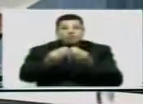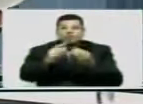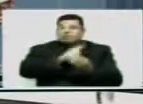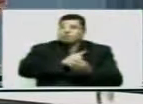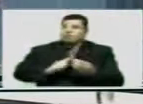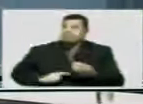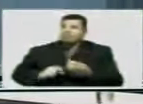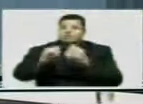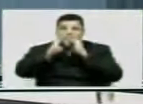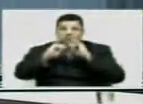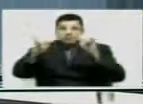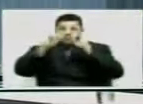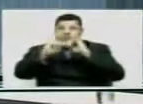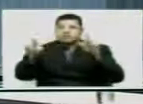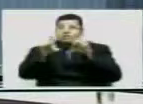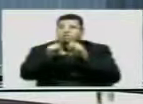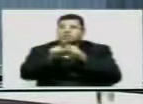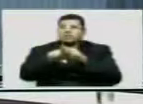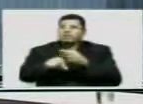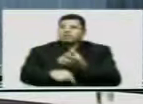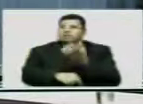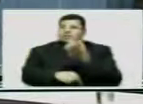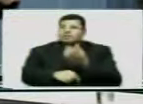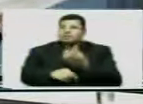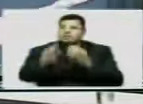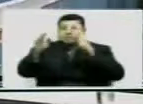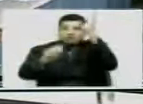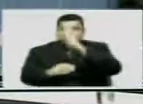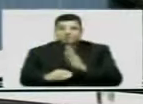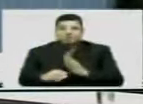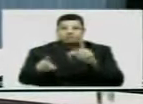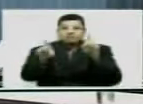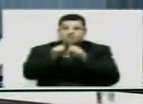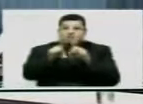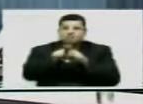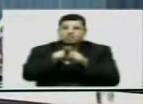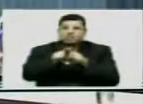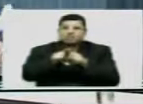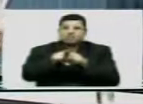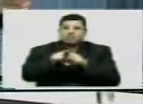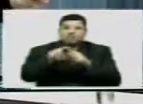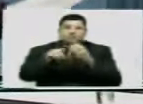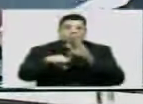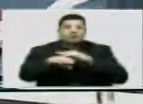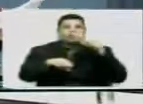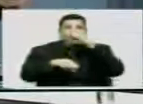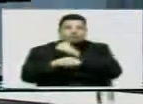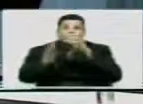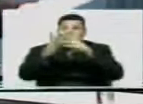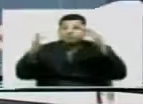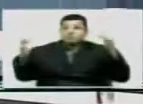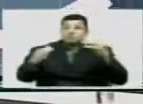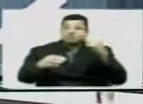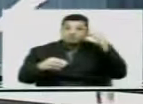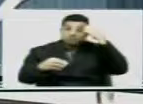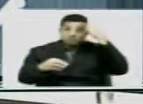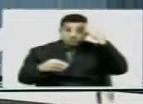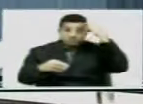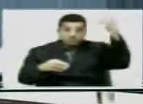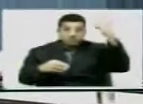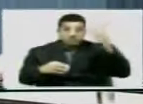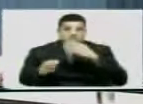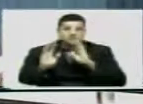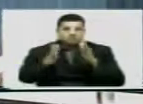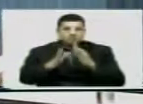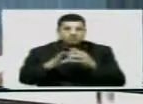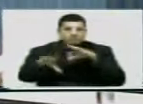o governador anuncia também para o Brasil inteiro a solução mágica e criativa que